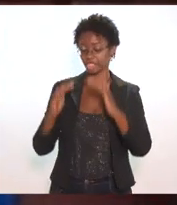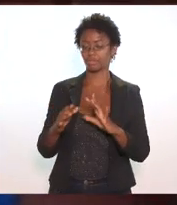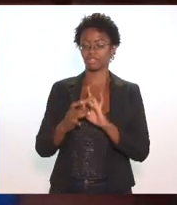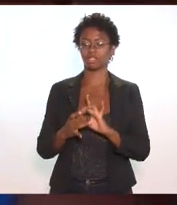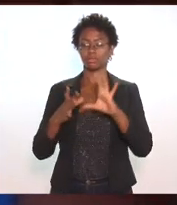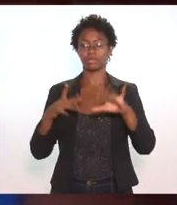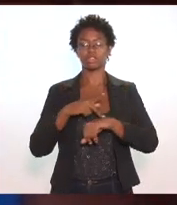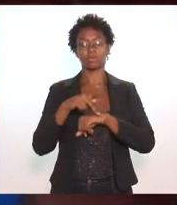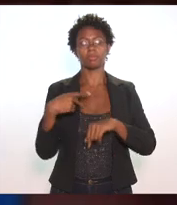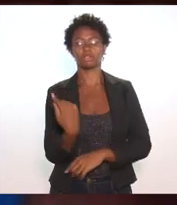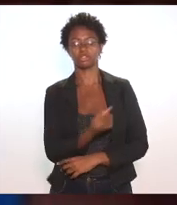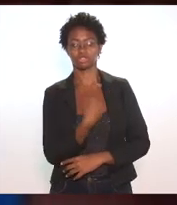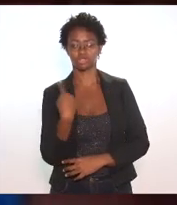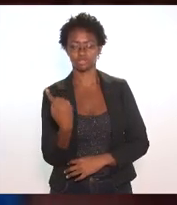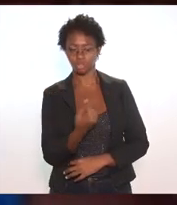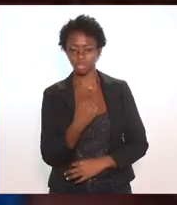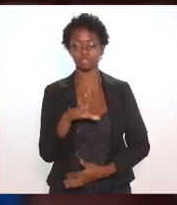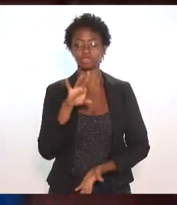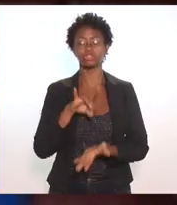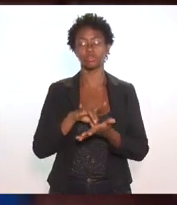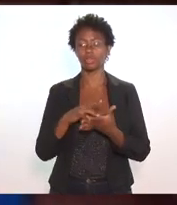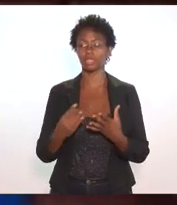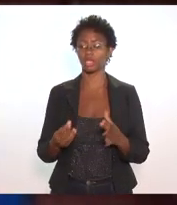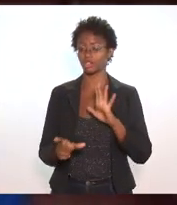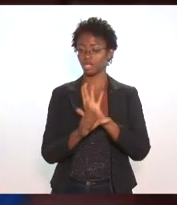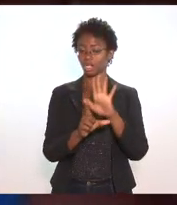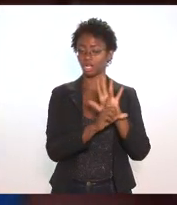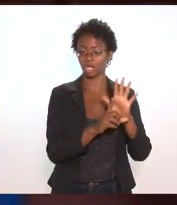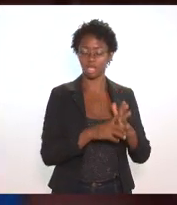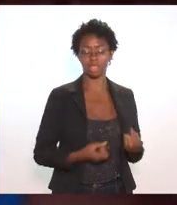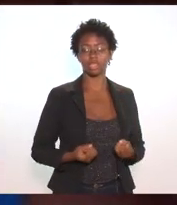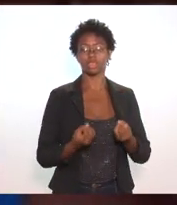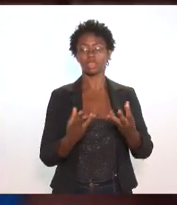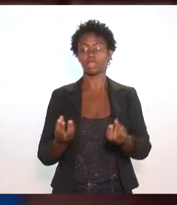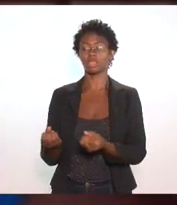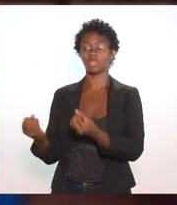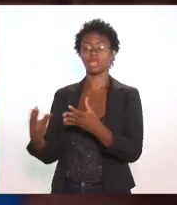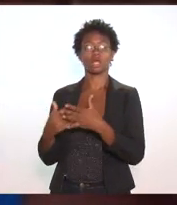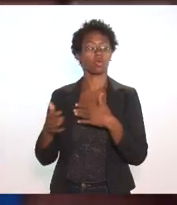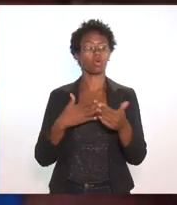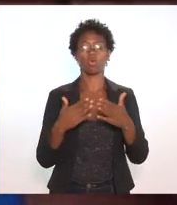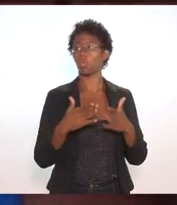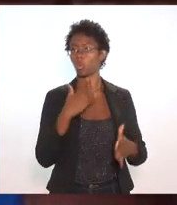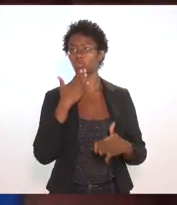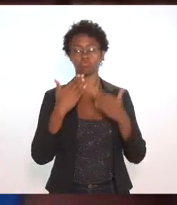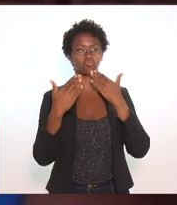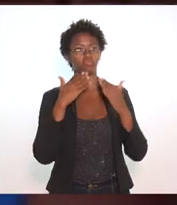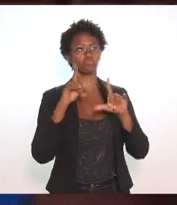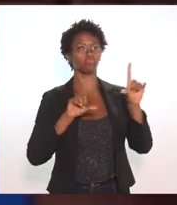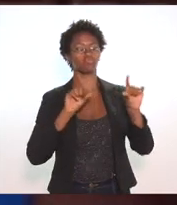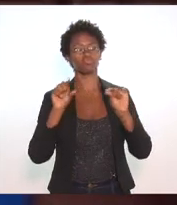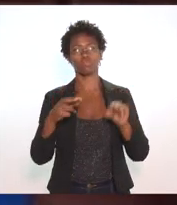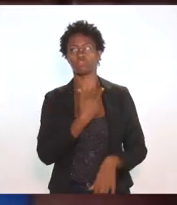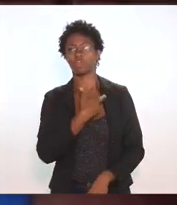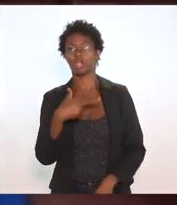país constitucionalmente dá a toda e qualquer profissão de fé.